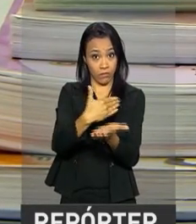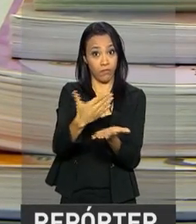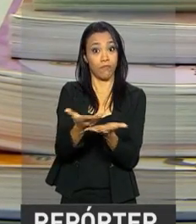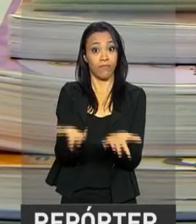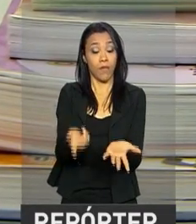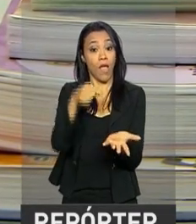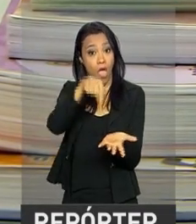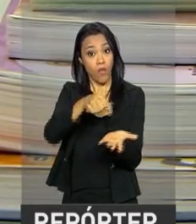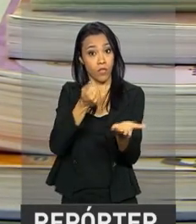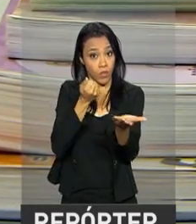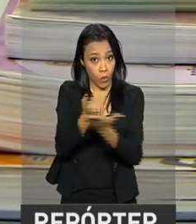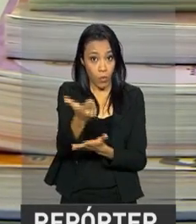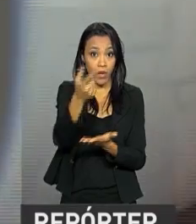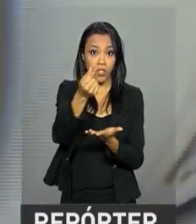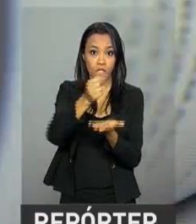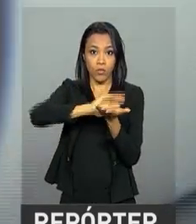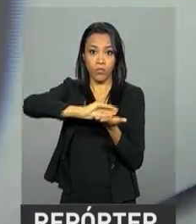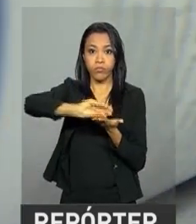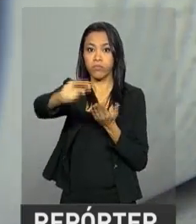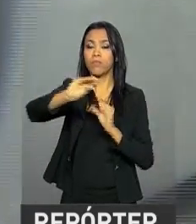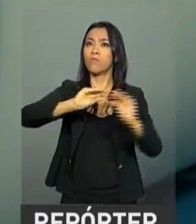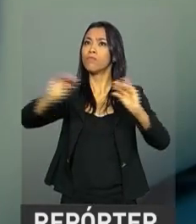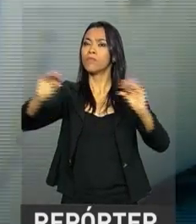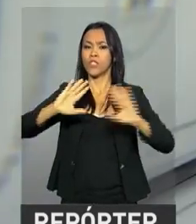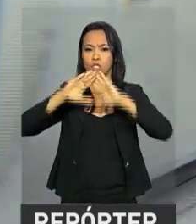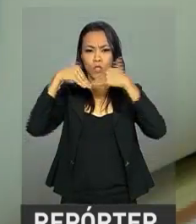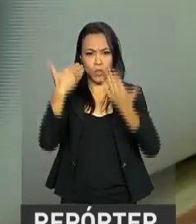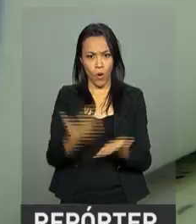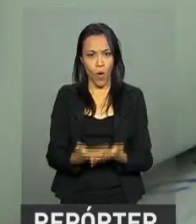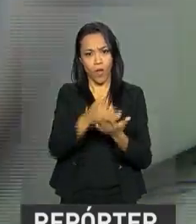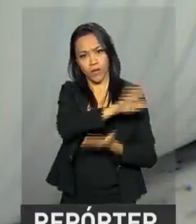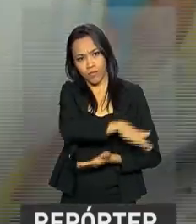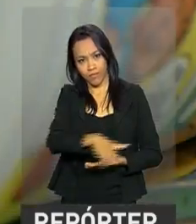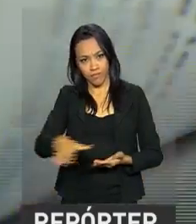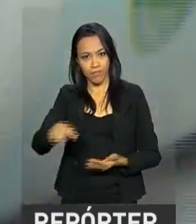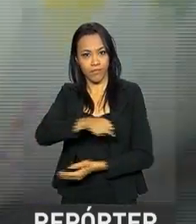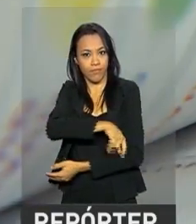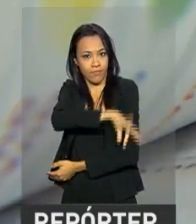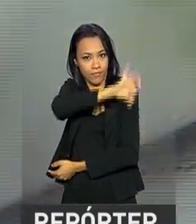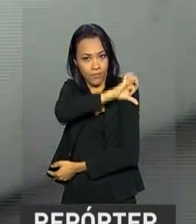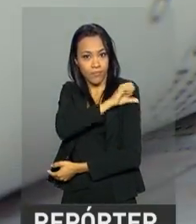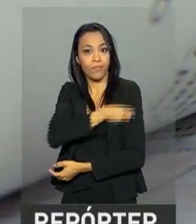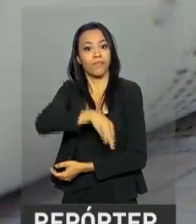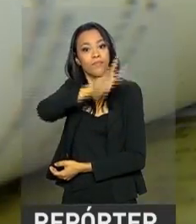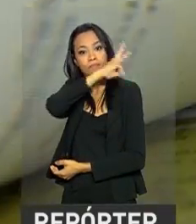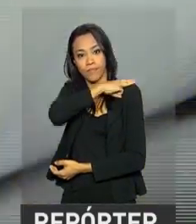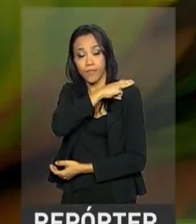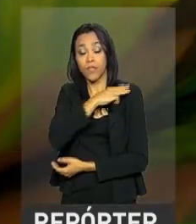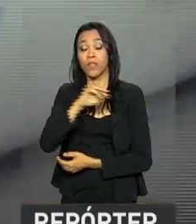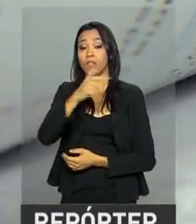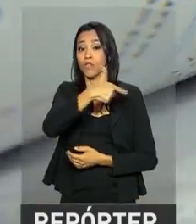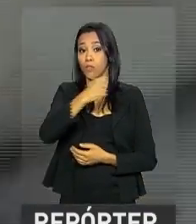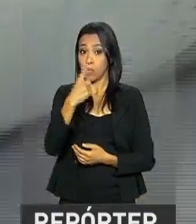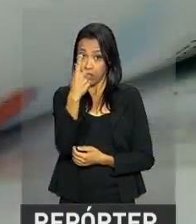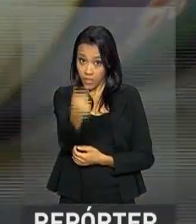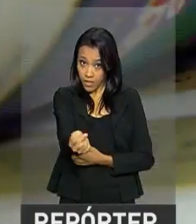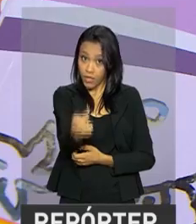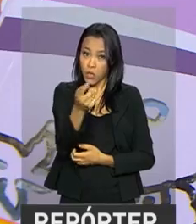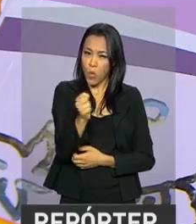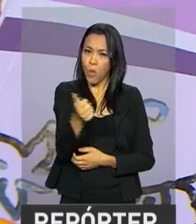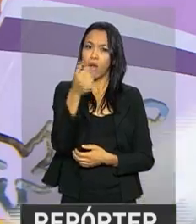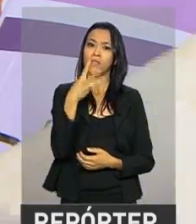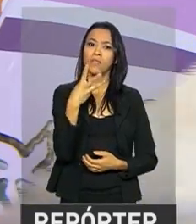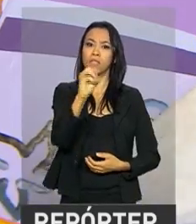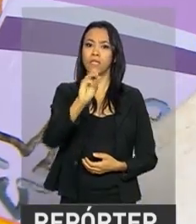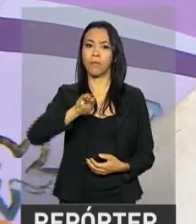serão encaminhados para escolas de ensino fundamental e médio em 2017 quase 30 milhões